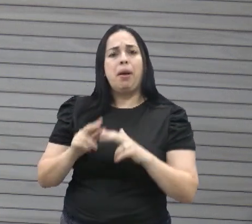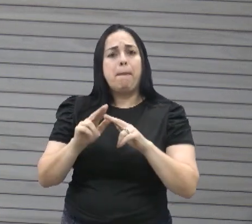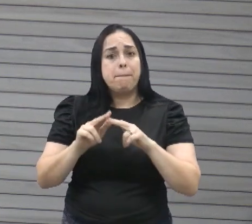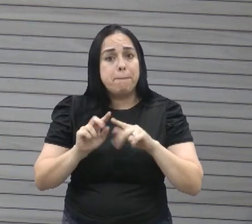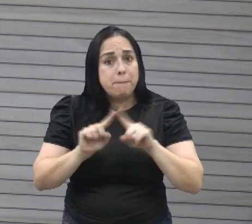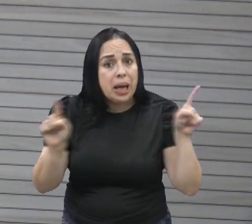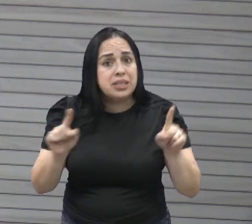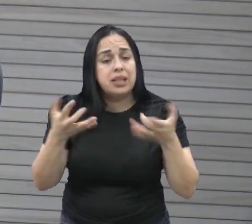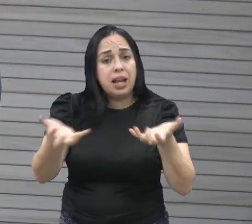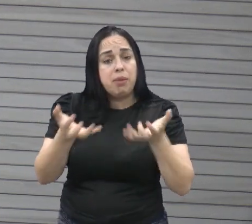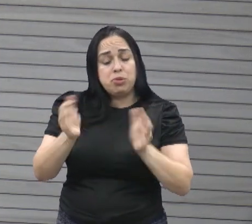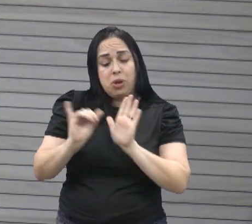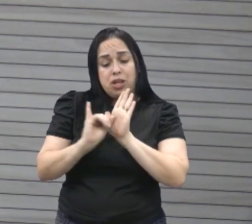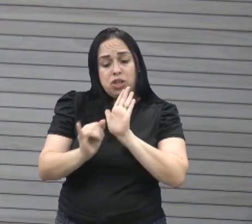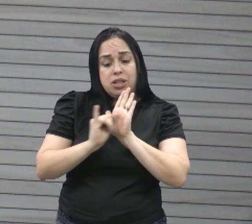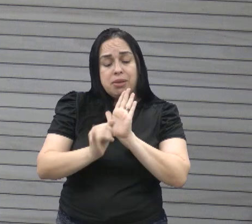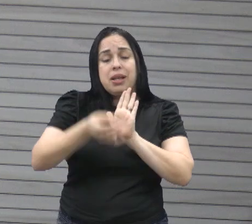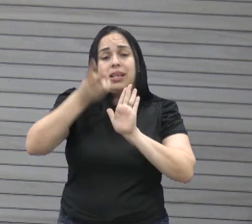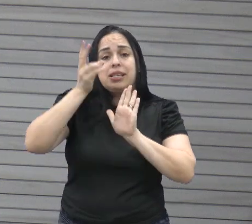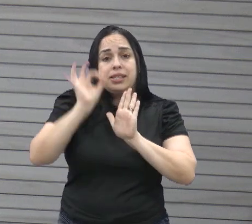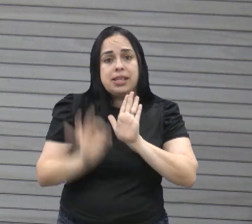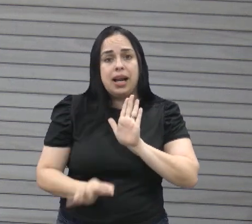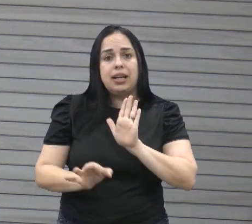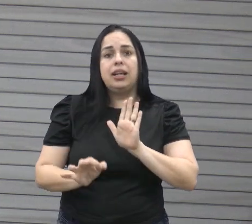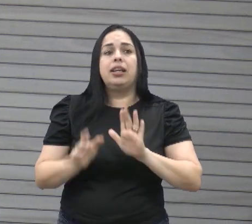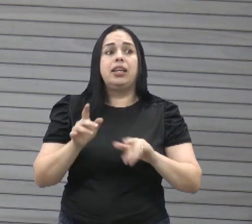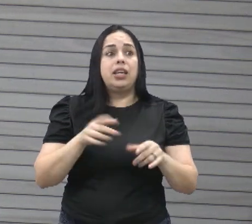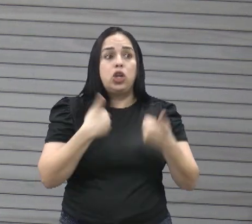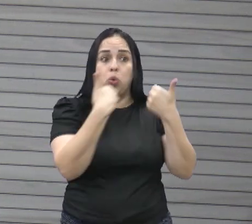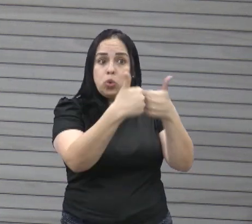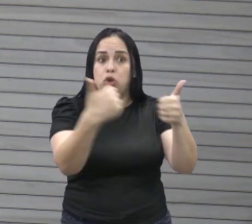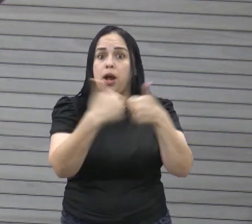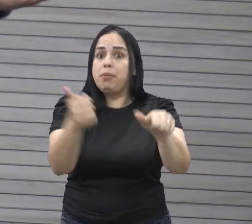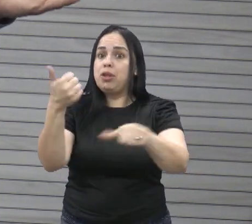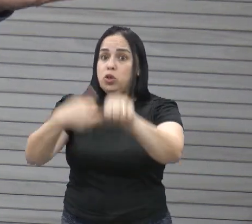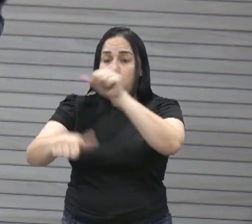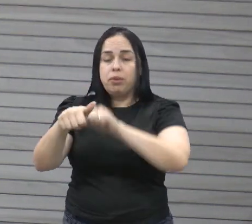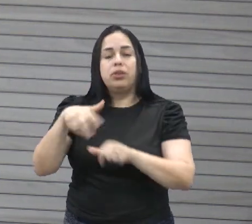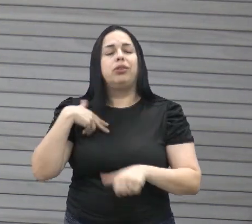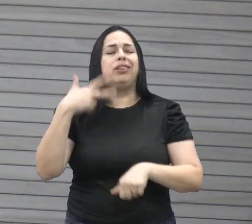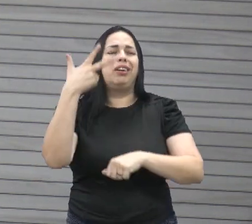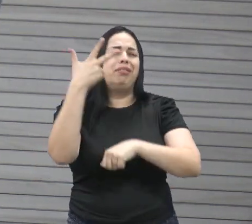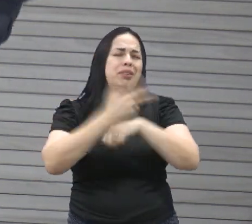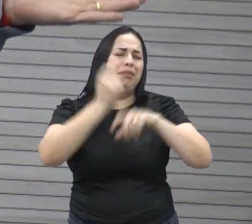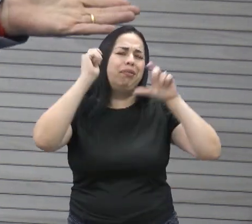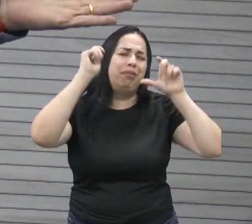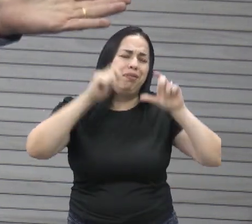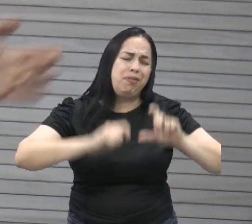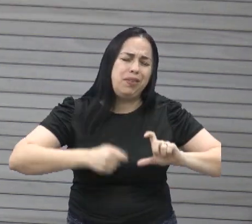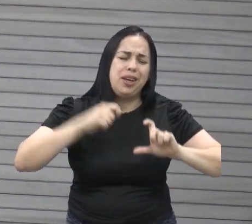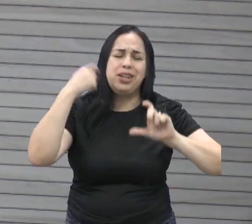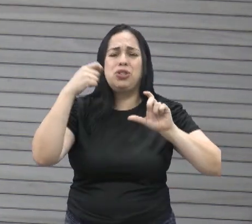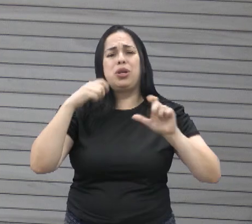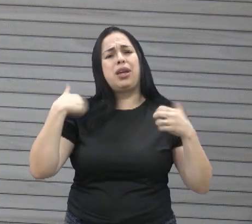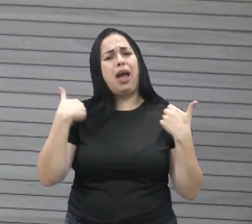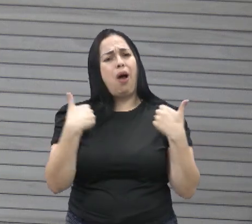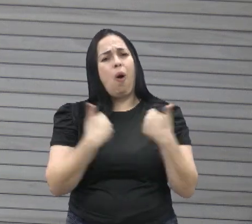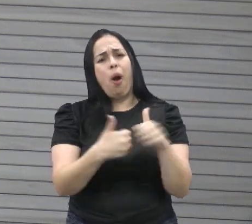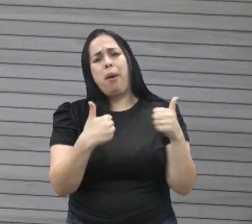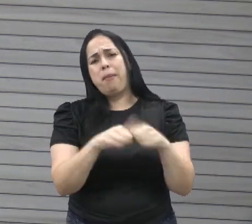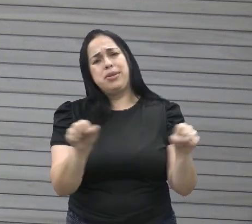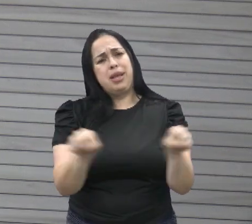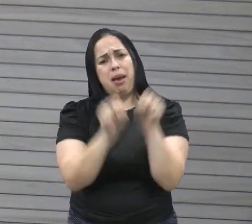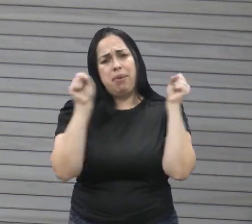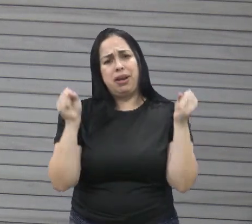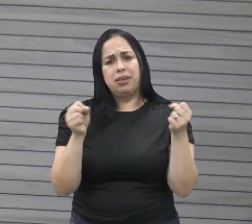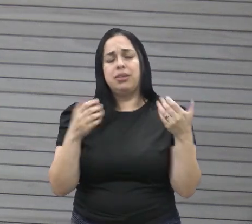certo, possa ser renovada essa frota verdadeiramente, né, que a gente já viu vídeos de ônibus quebrados, não é possível ser ônibus novos, né? E aí